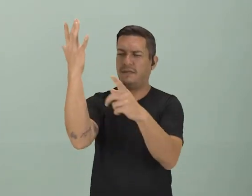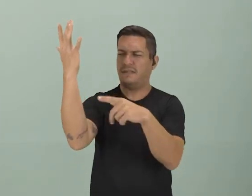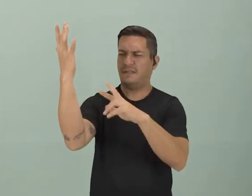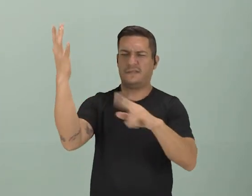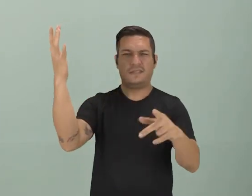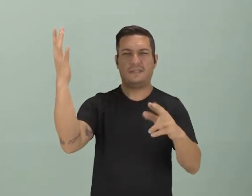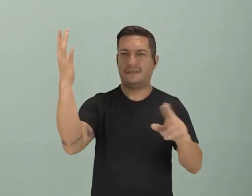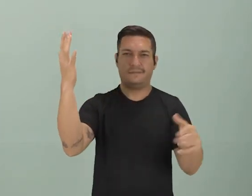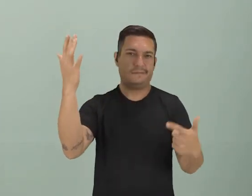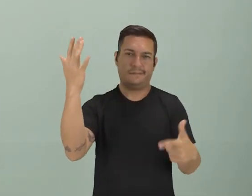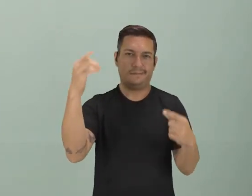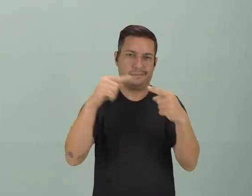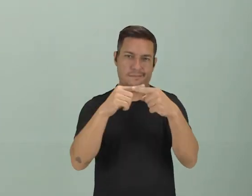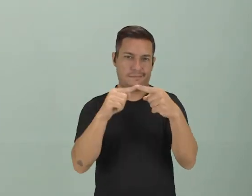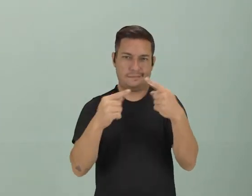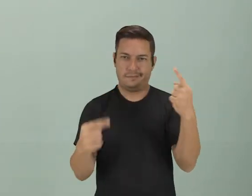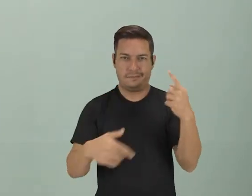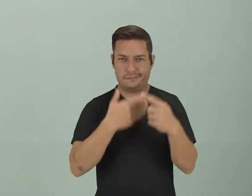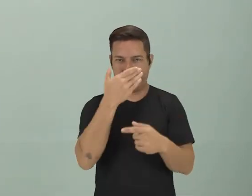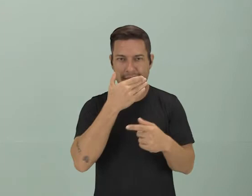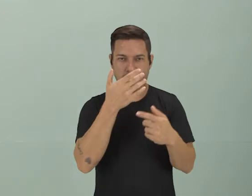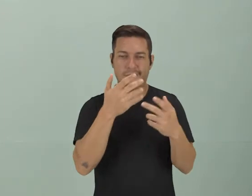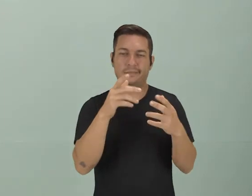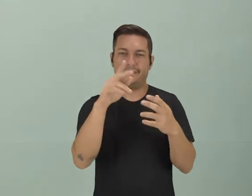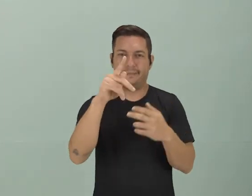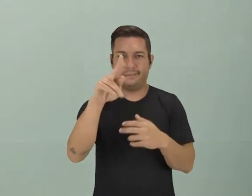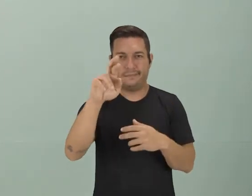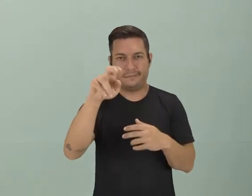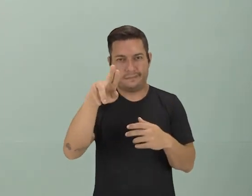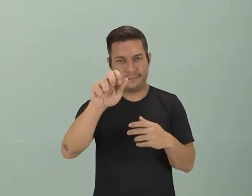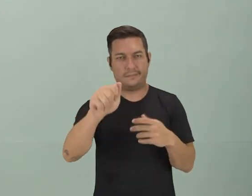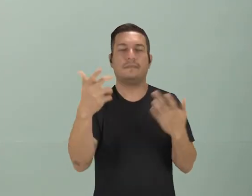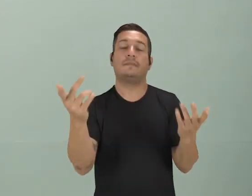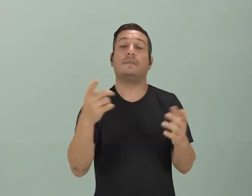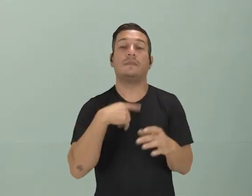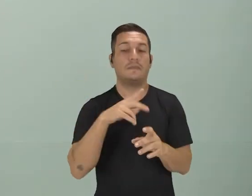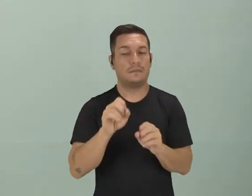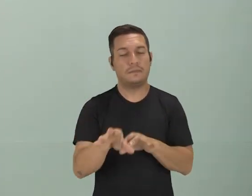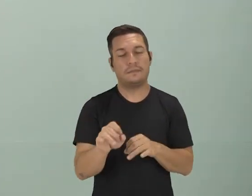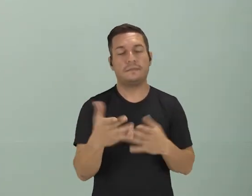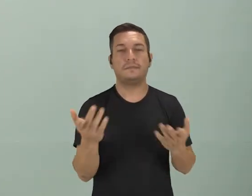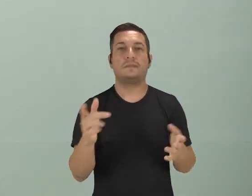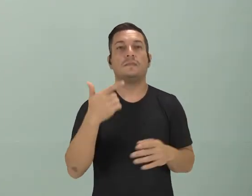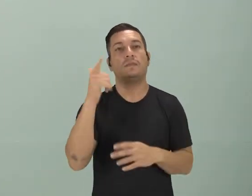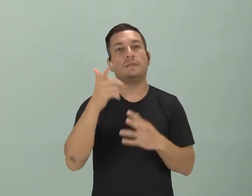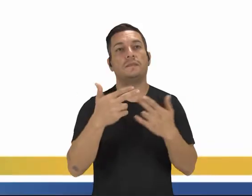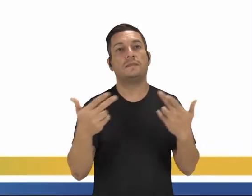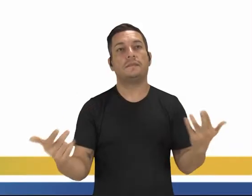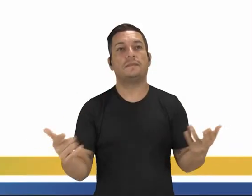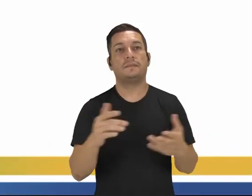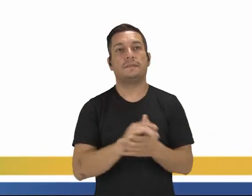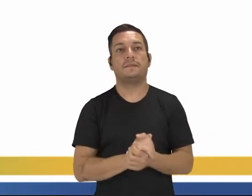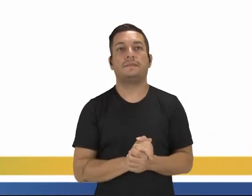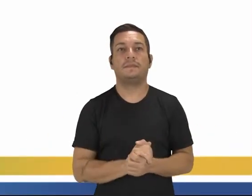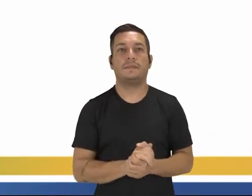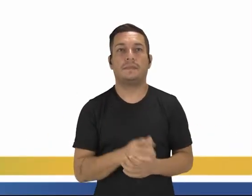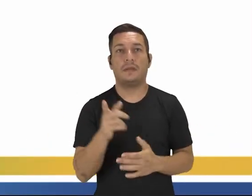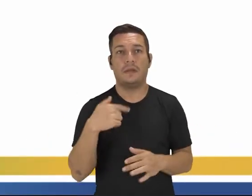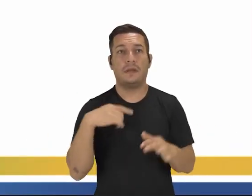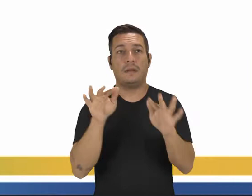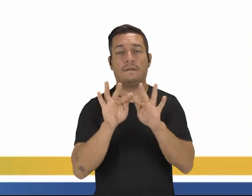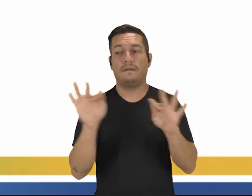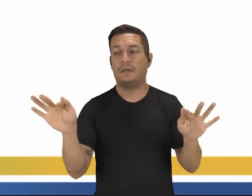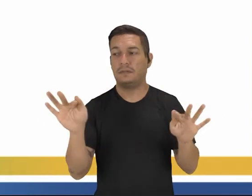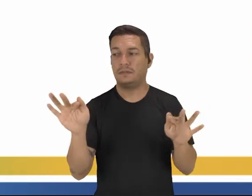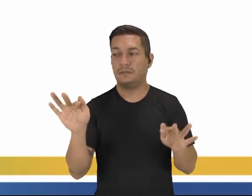me dar, certo? Então, eles vão trazer esse ensinamento pra gente. Outra coisa. São